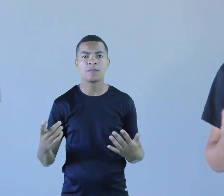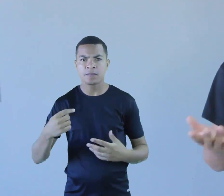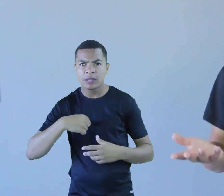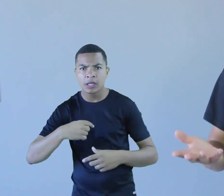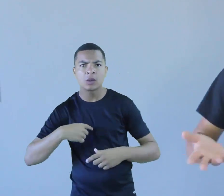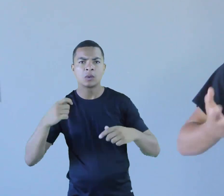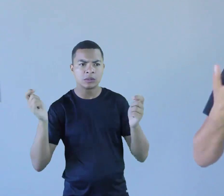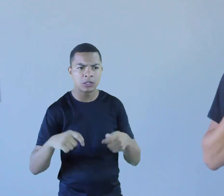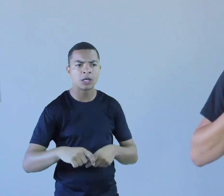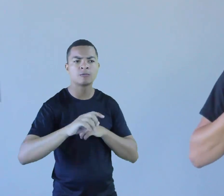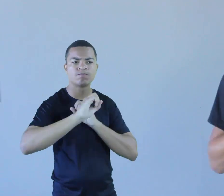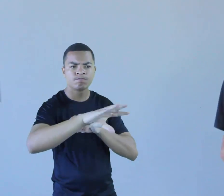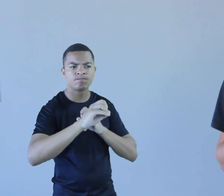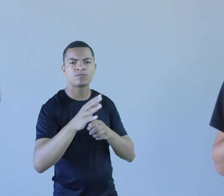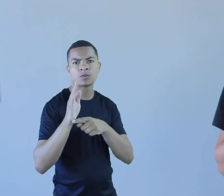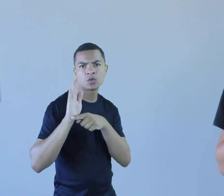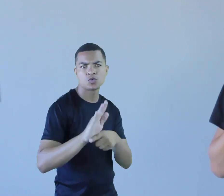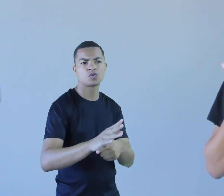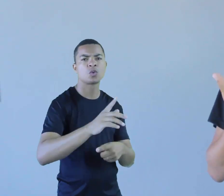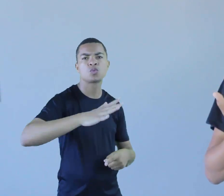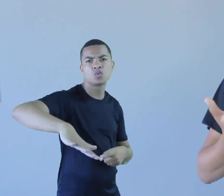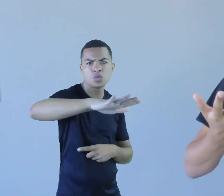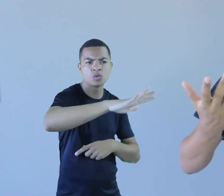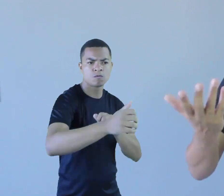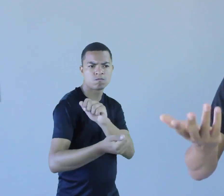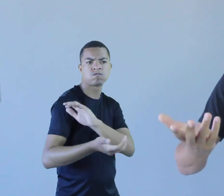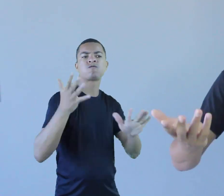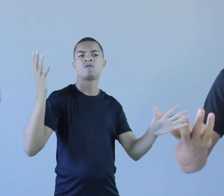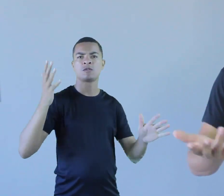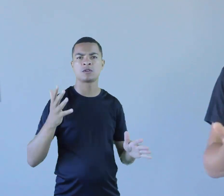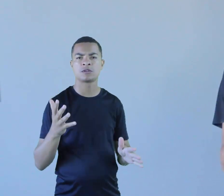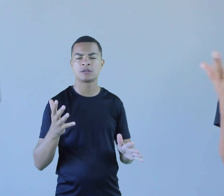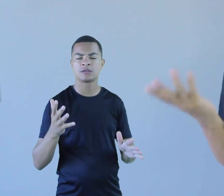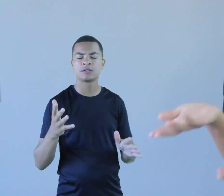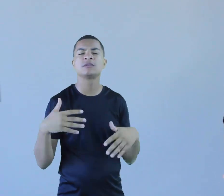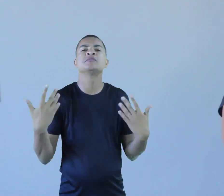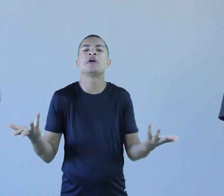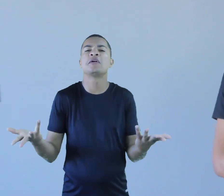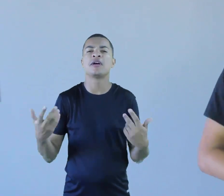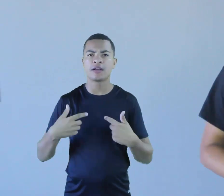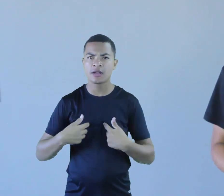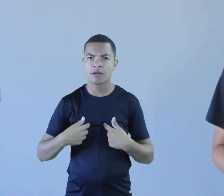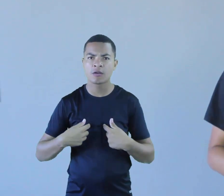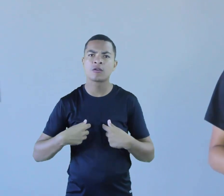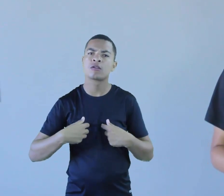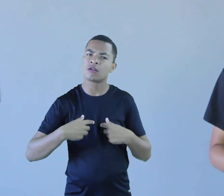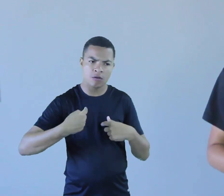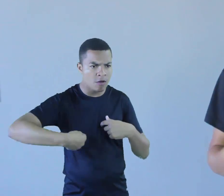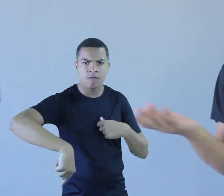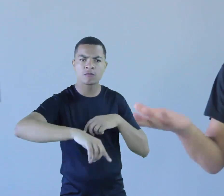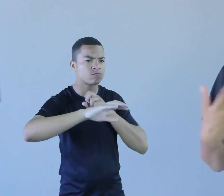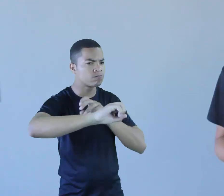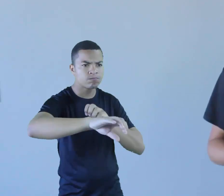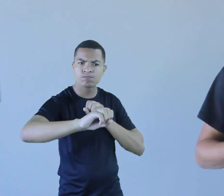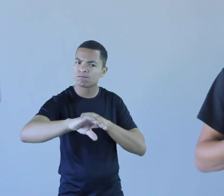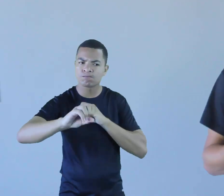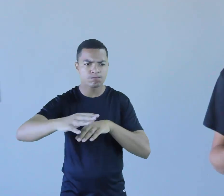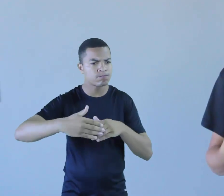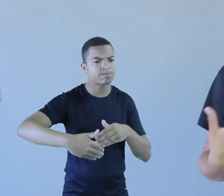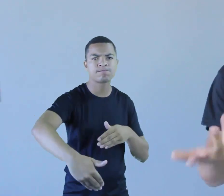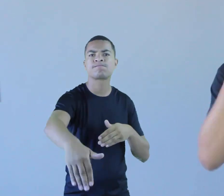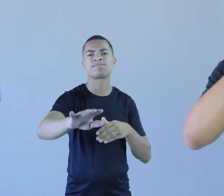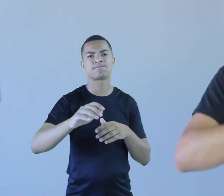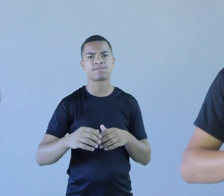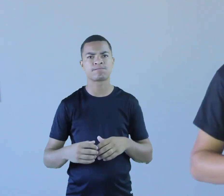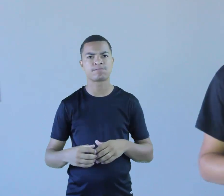nada. Então, se eu tenho essa capacidade de mostrar para as pessoas como elas podem ser fluentes na Libras, a melhor coisa que eu posso